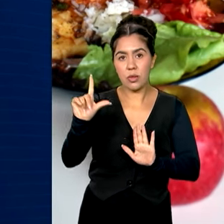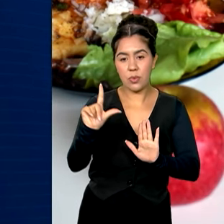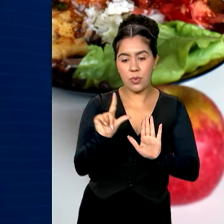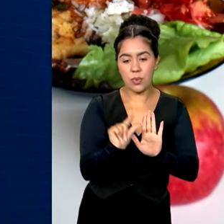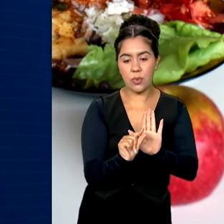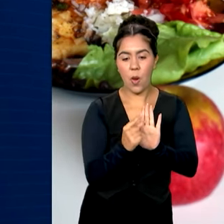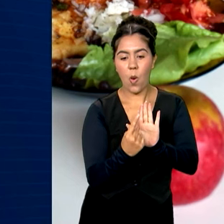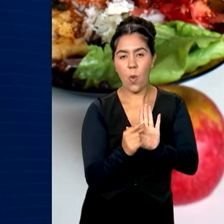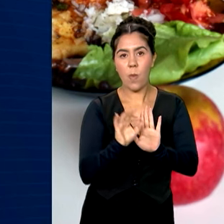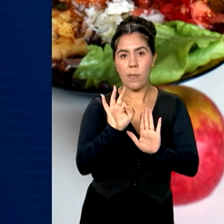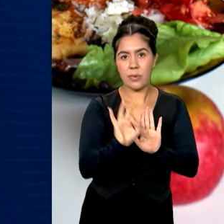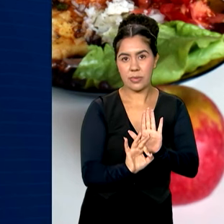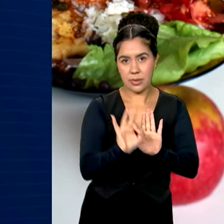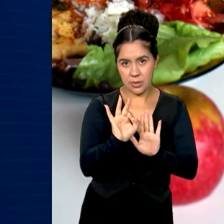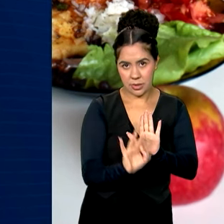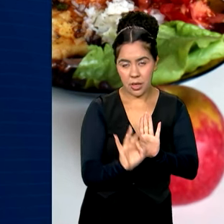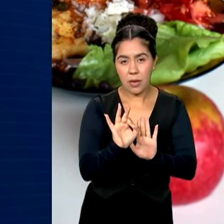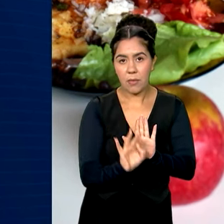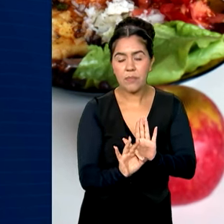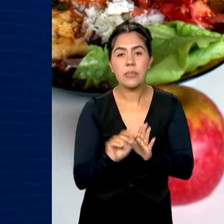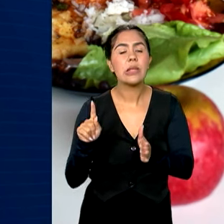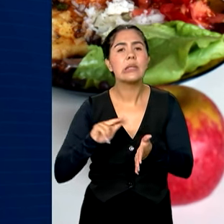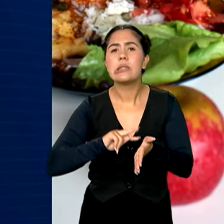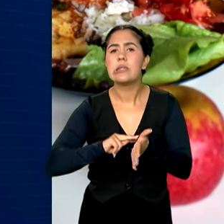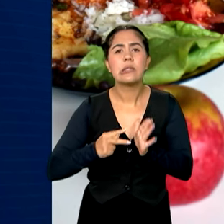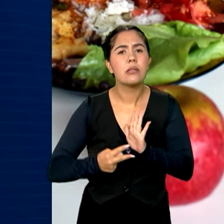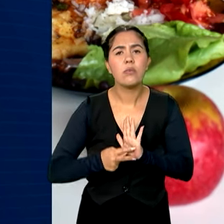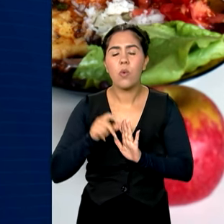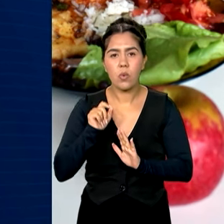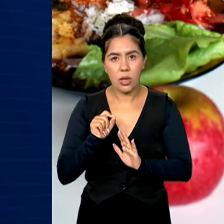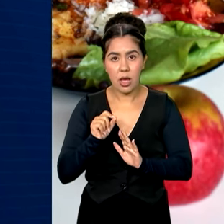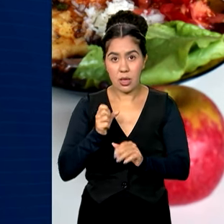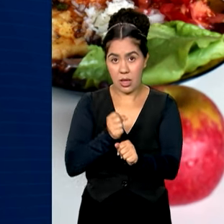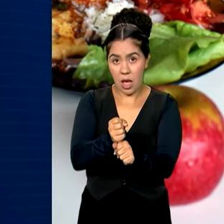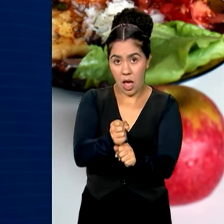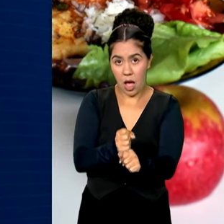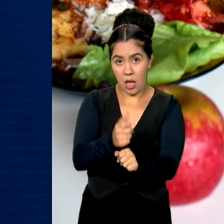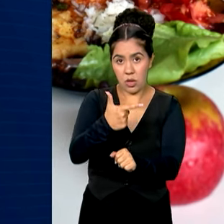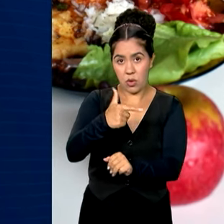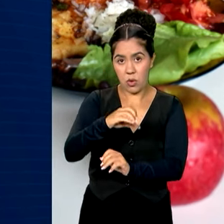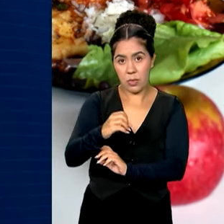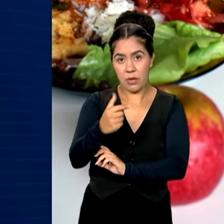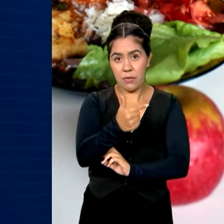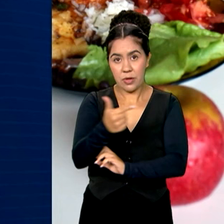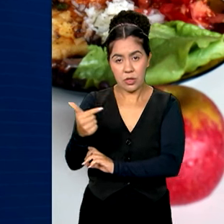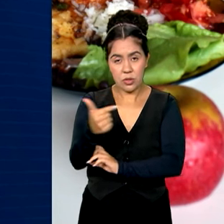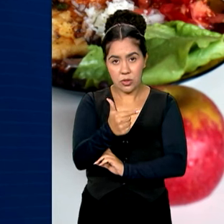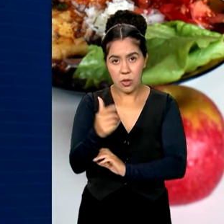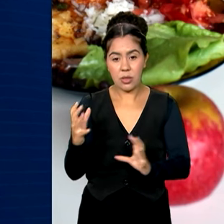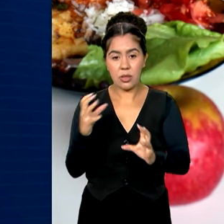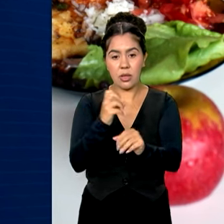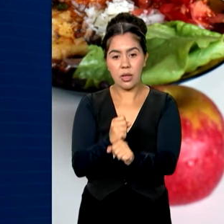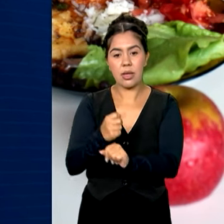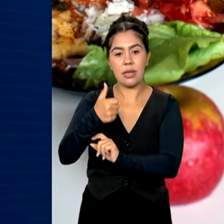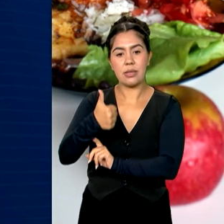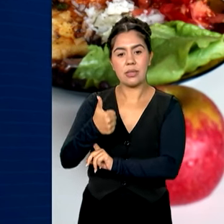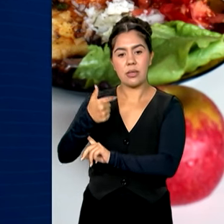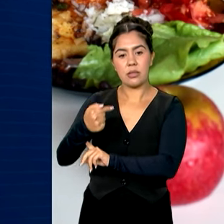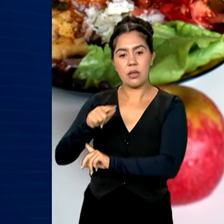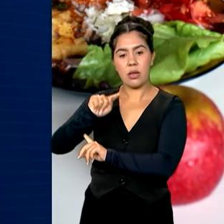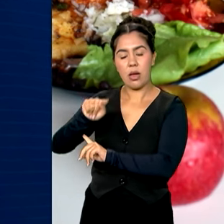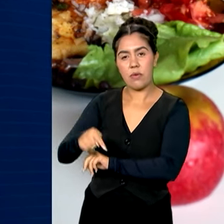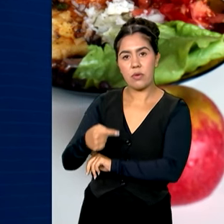1,2% da população. Isso significa que em 2022, 17,2 milhões